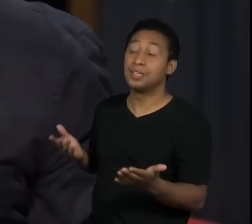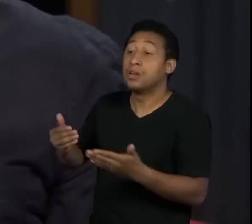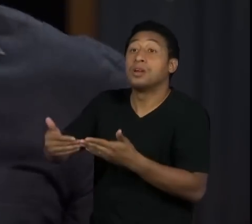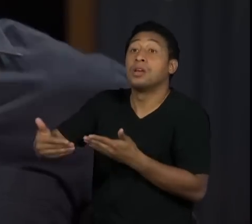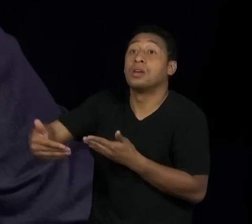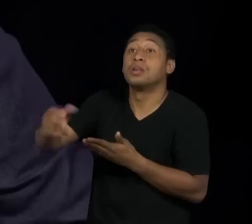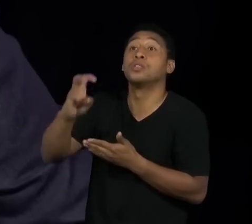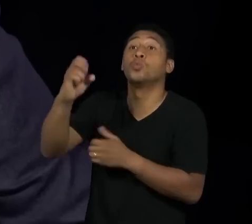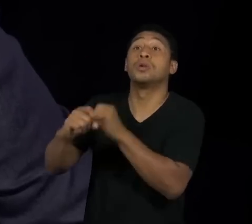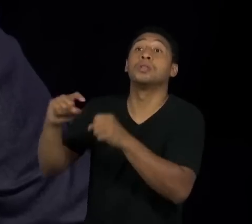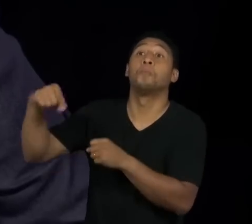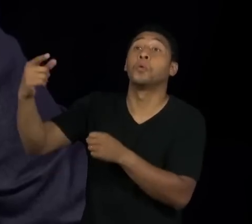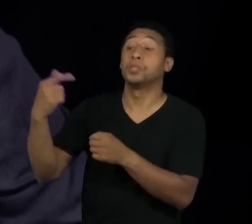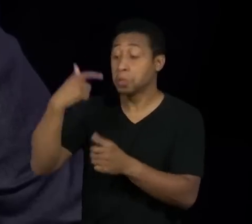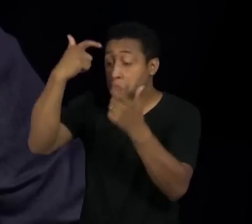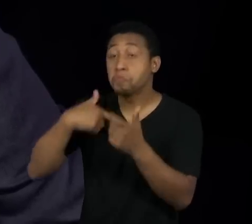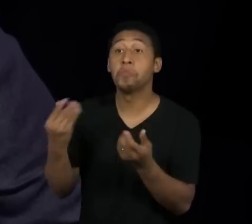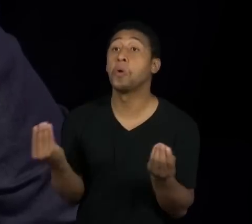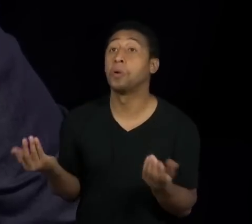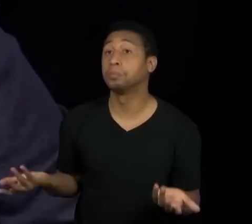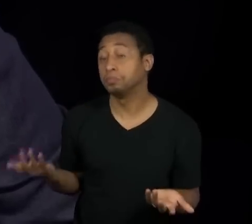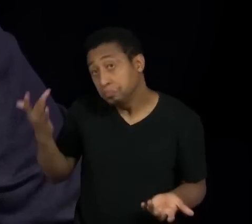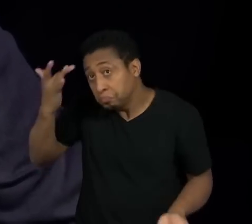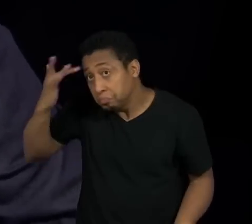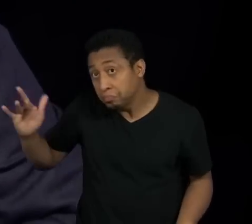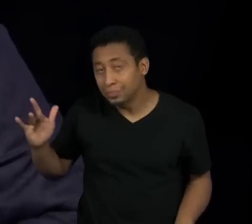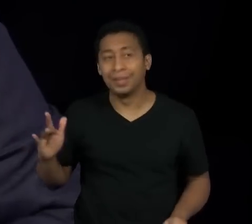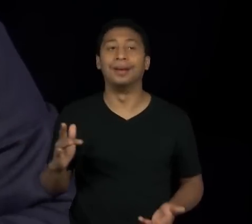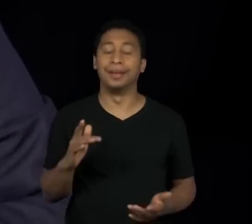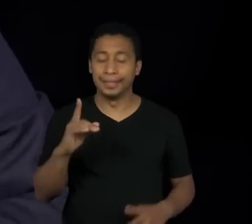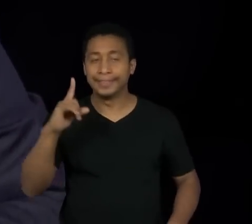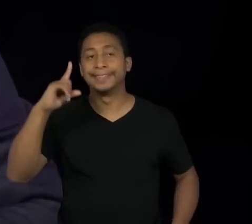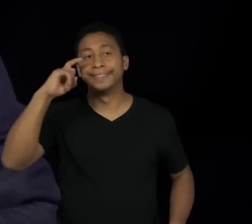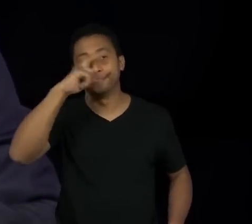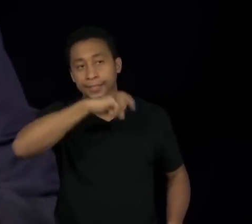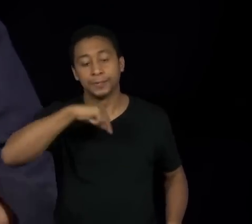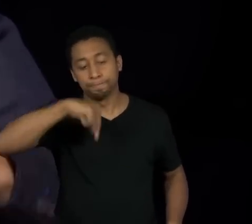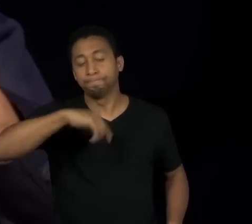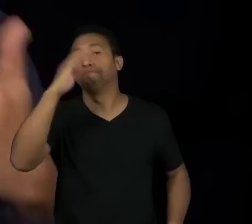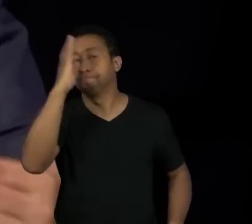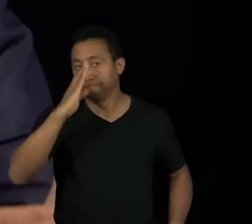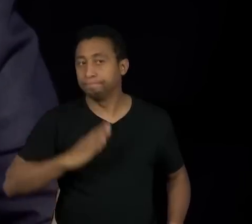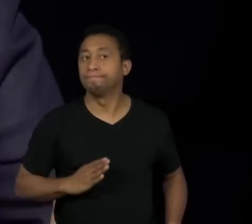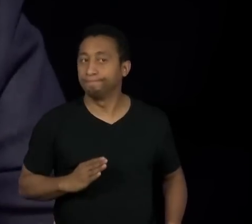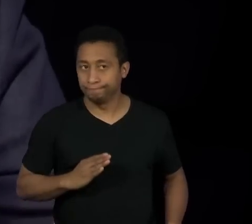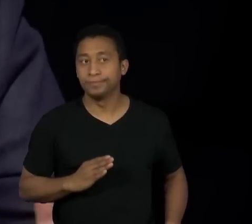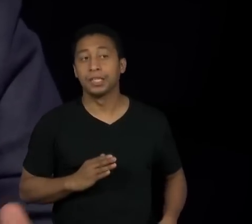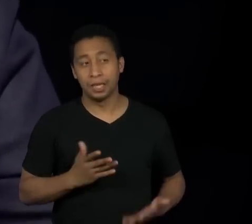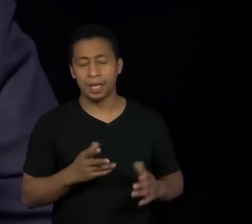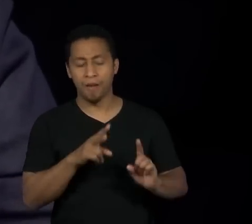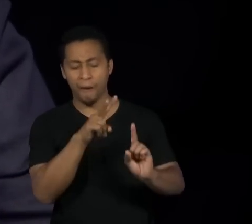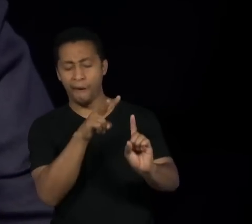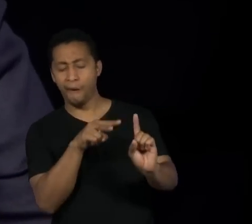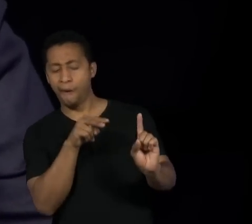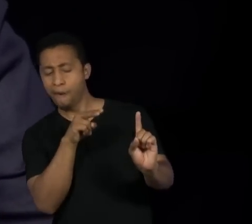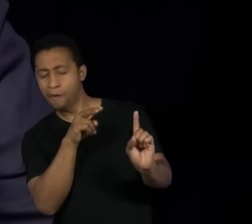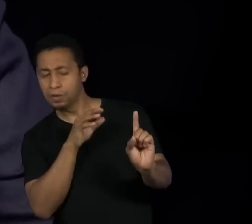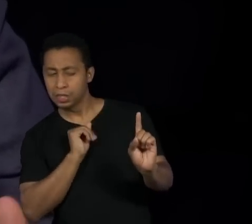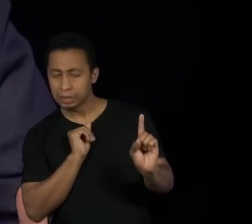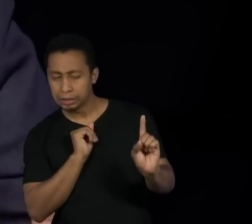pensando tenho várias dúvida coisas que diferentes. esse é o grande drama que nós vivemos no Brasil, sabe? O julgamento